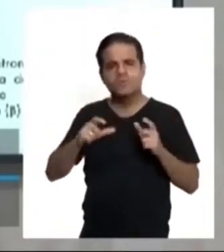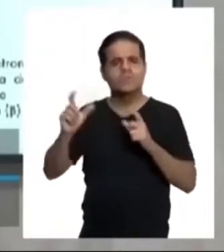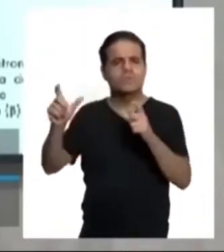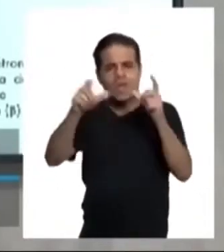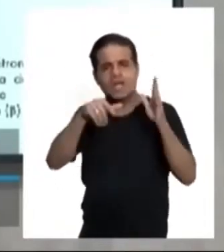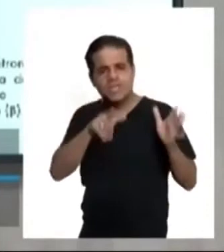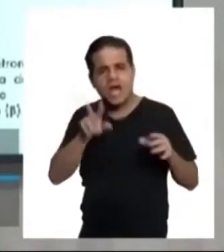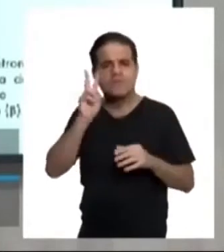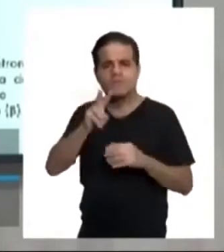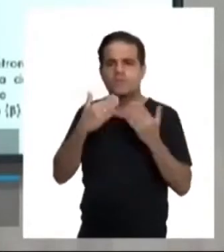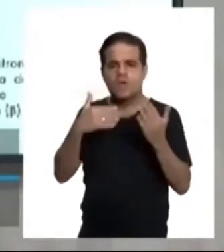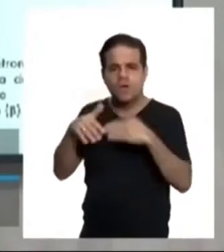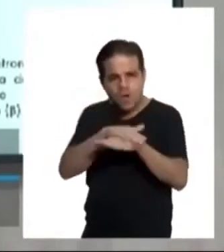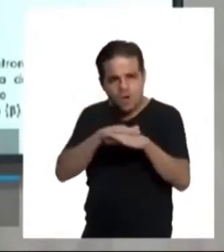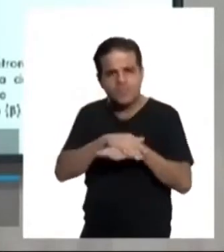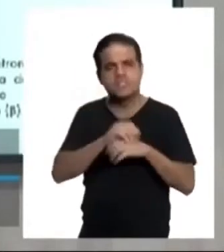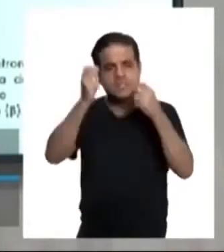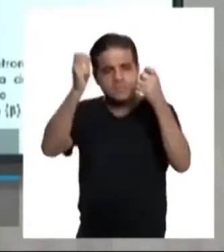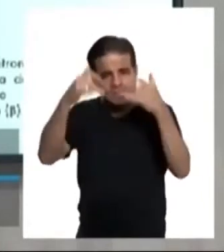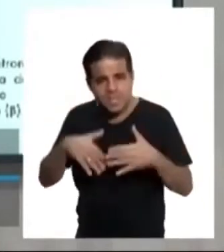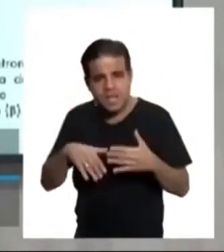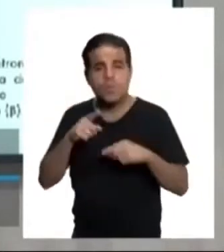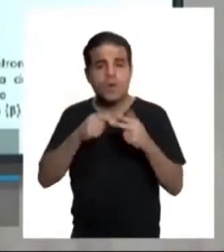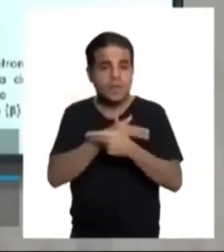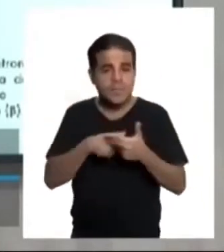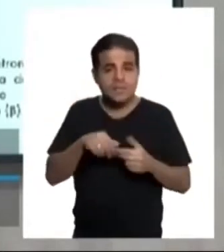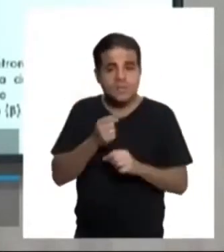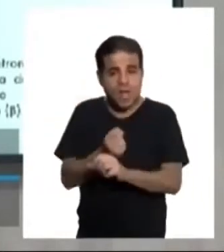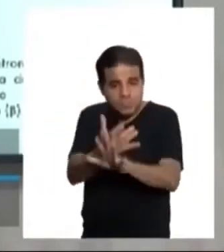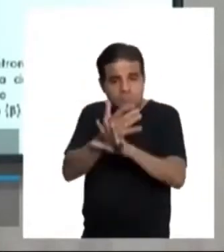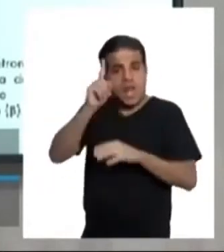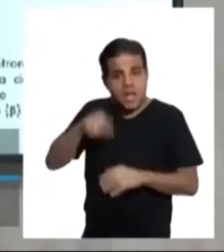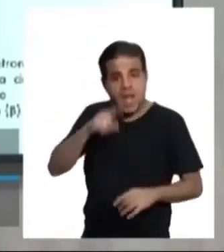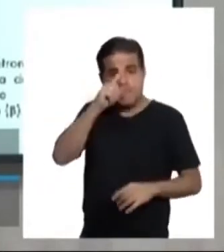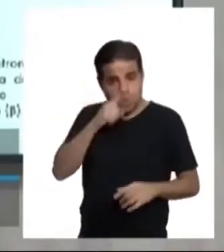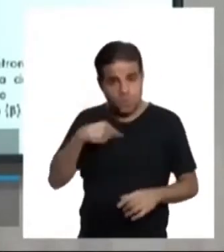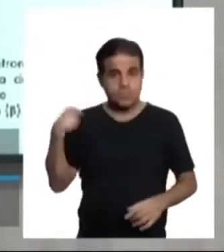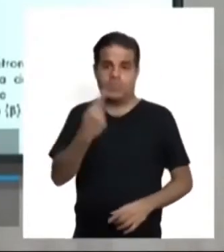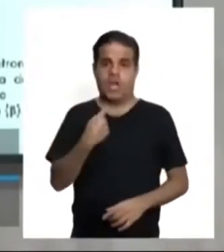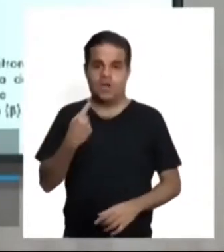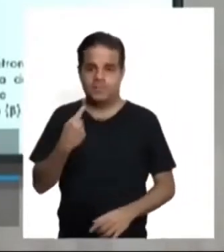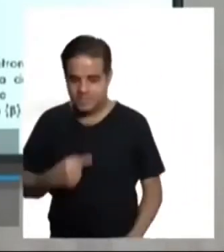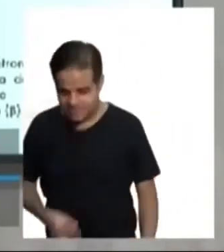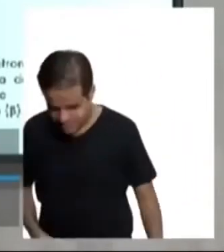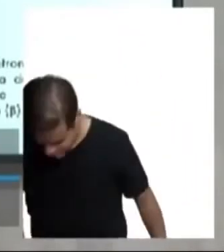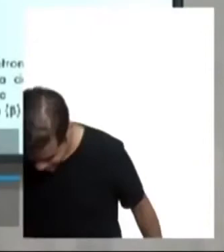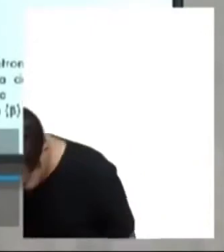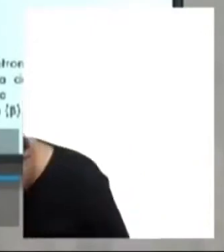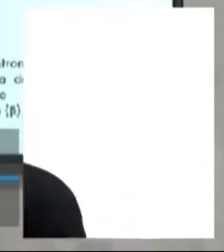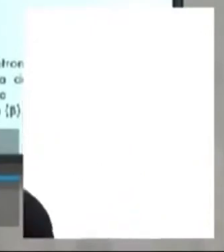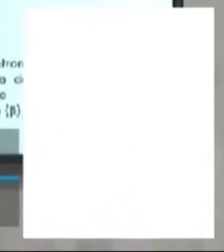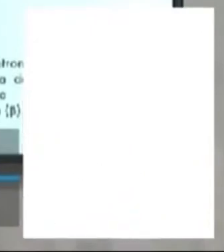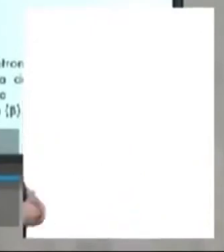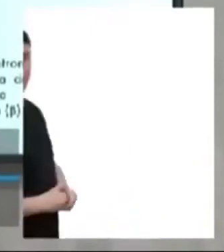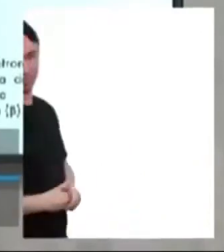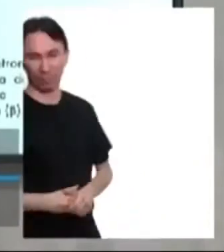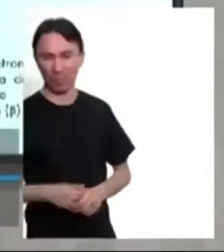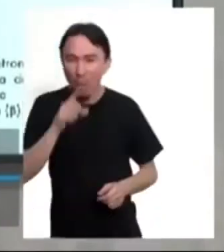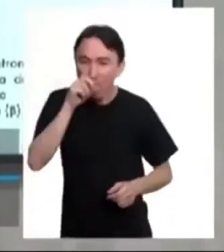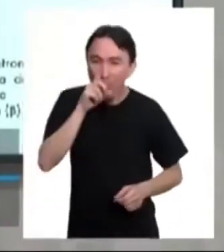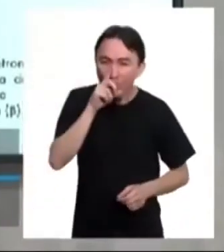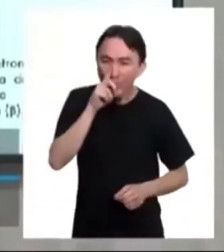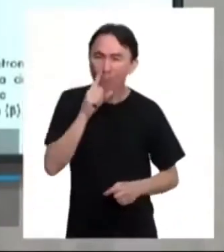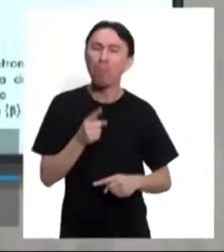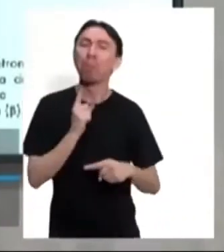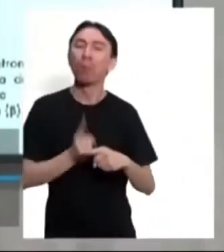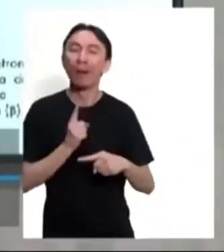lugares, já falei inclusive sobre isso, o elemento radioativo é perigoso para a gente. É perigoso, sabe por quê?